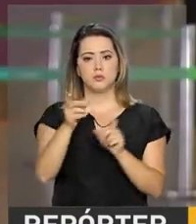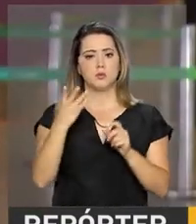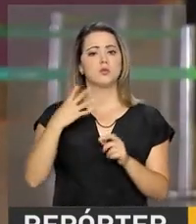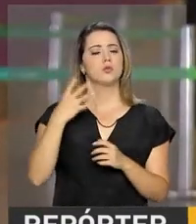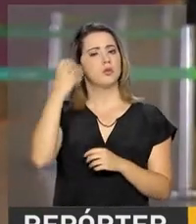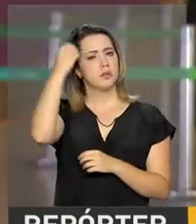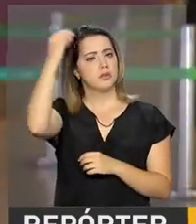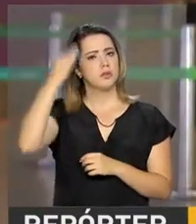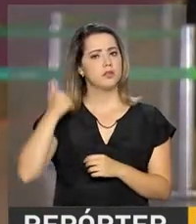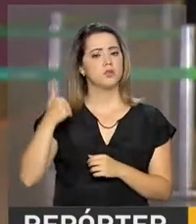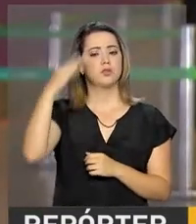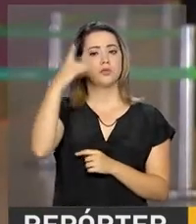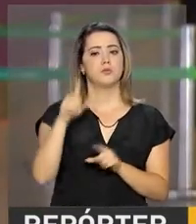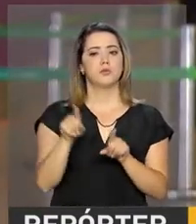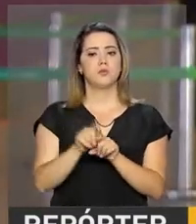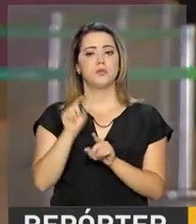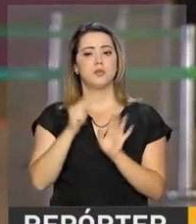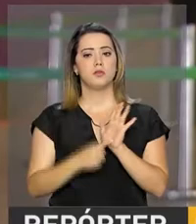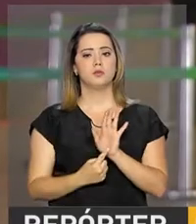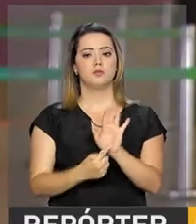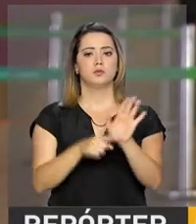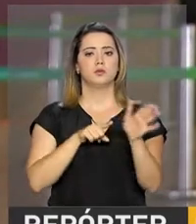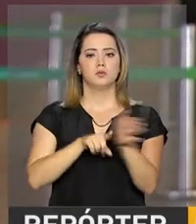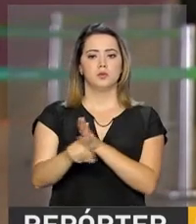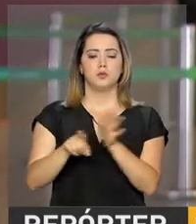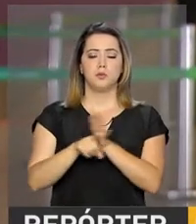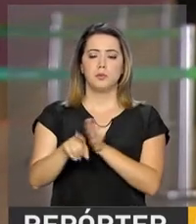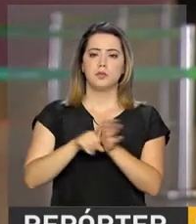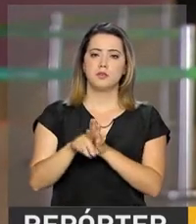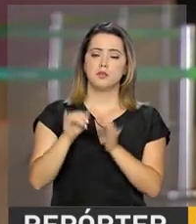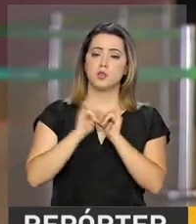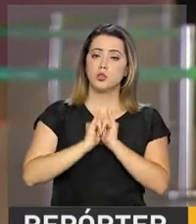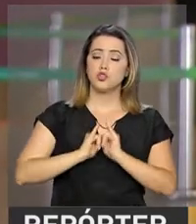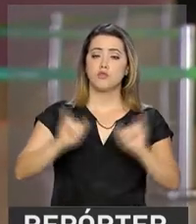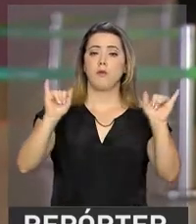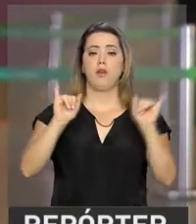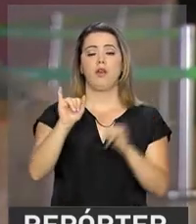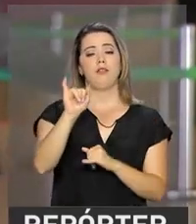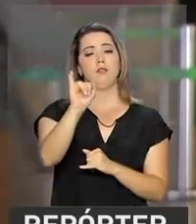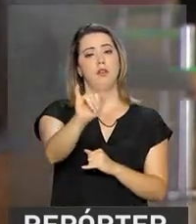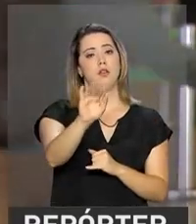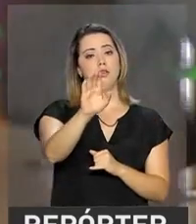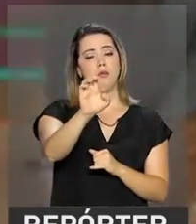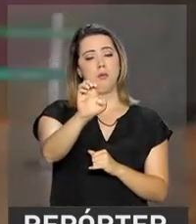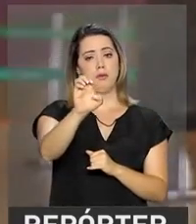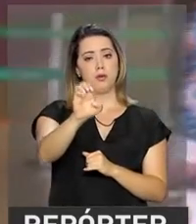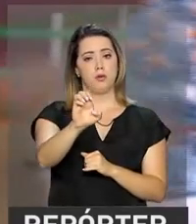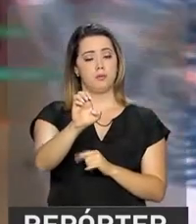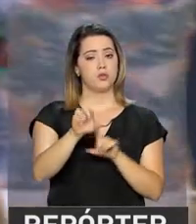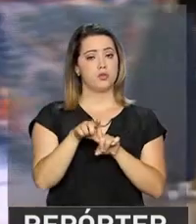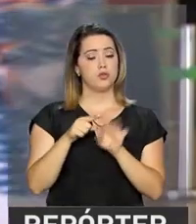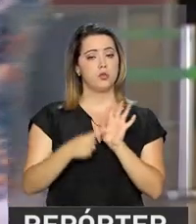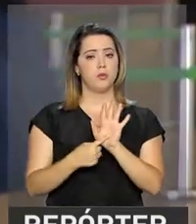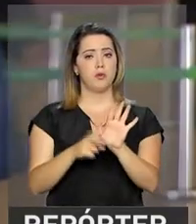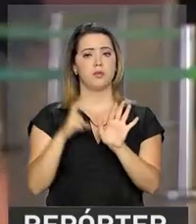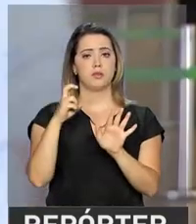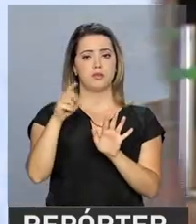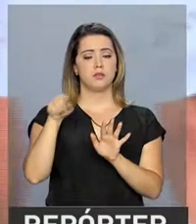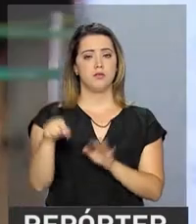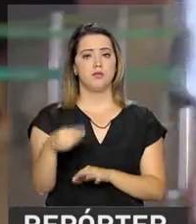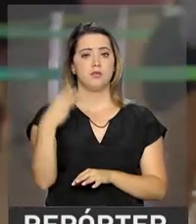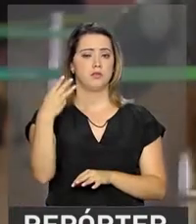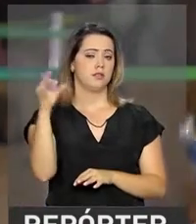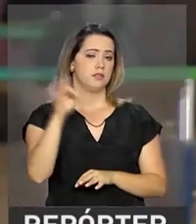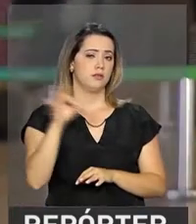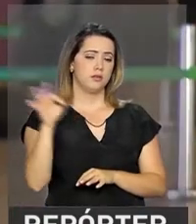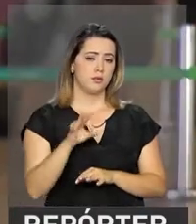viajando mais isso é o que aponta uma pesquisa divulgada pelo ibge que mostram um aumento de 5,3 por cento nas atividades